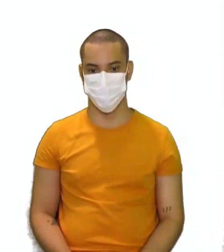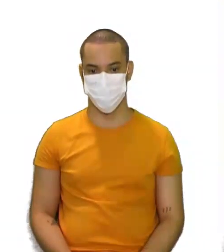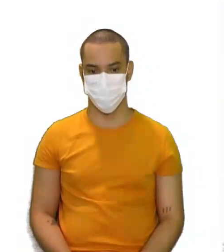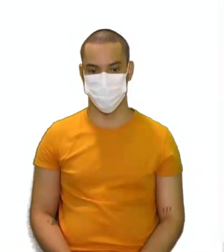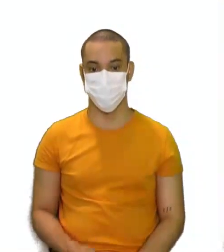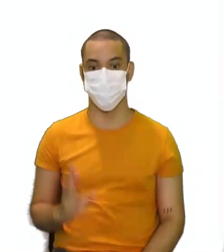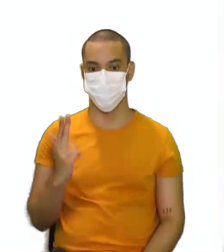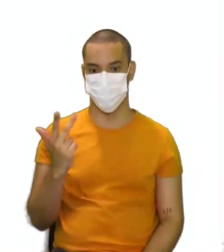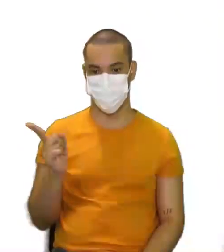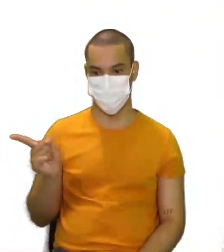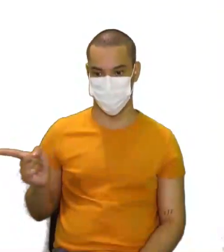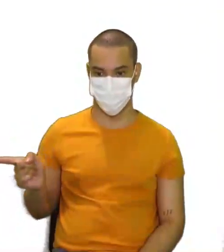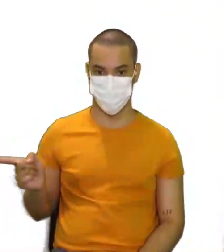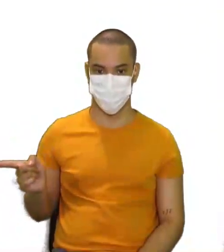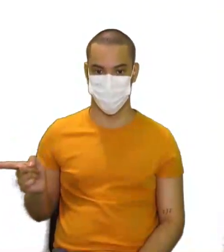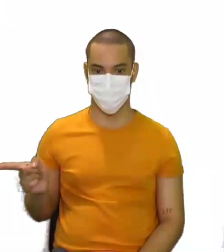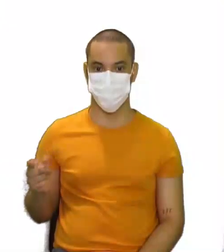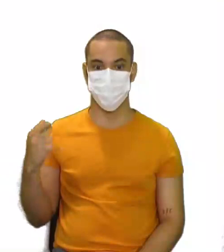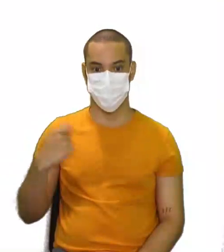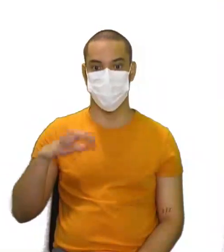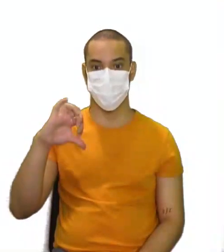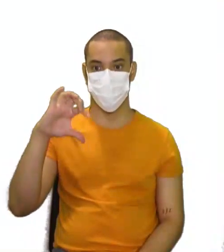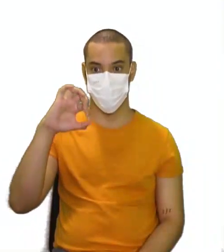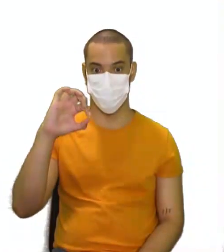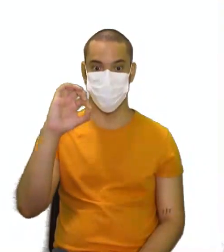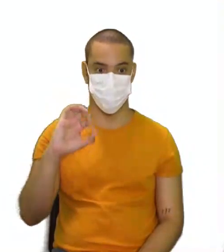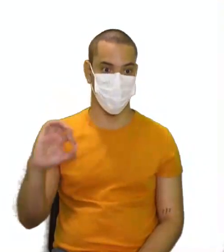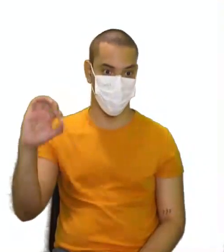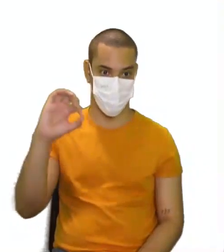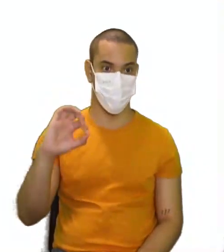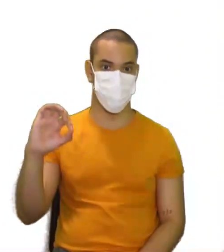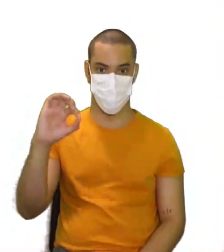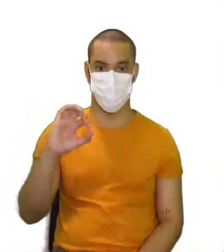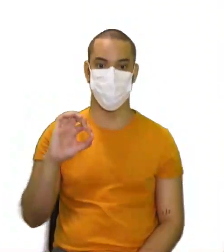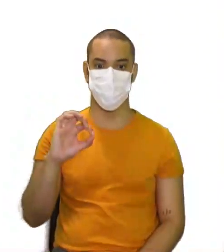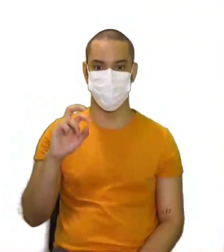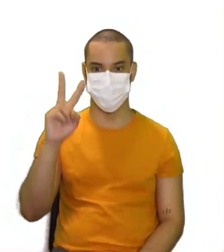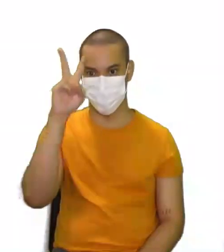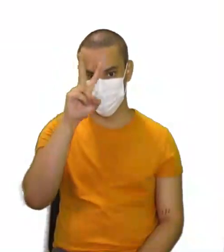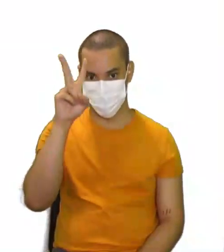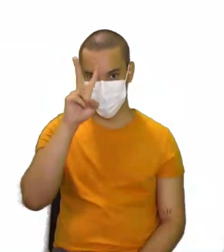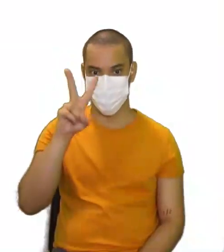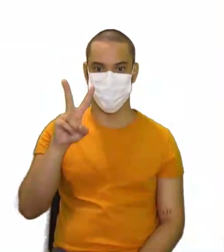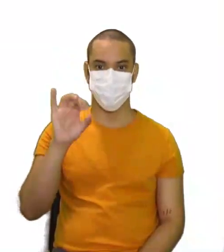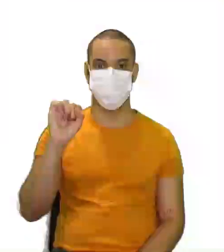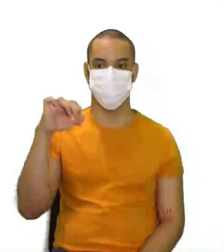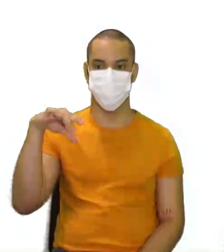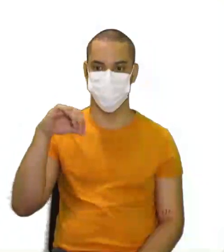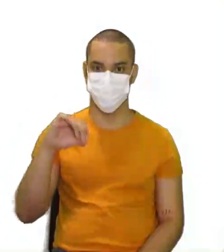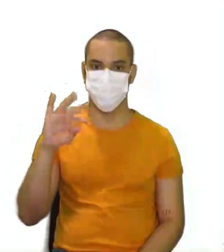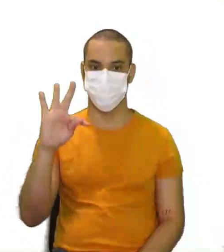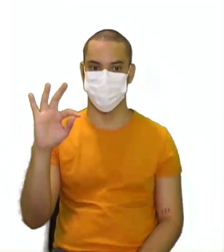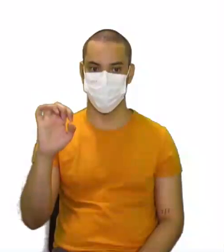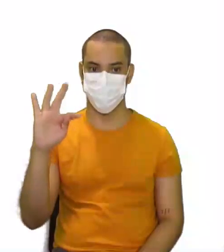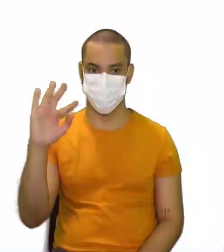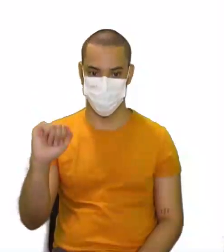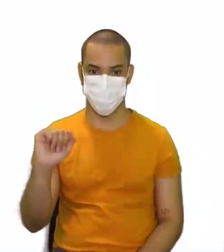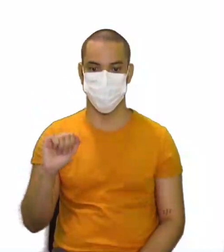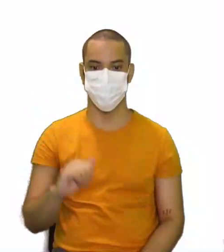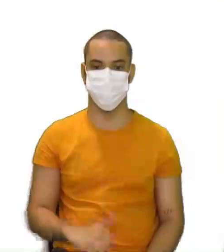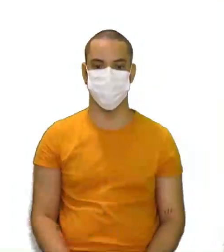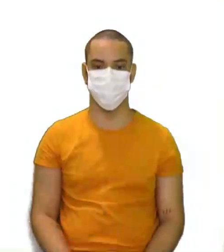tivesse aqui, ó, um ângulo de 90 graus, que vai ser aquele V seno de θ, né? Então, quando faz um